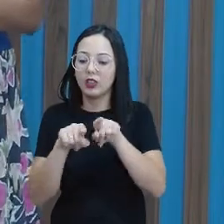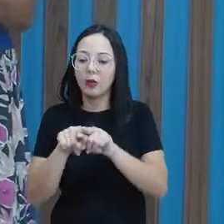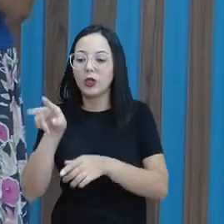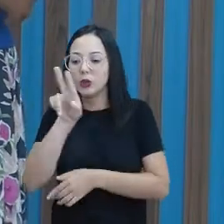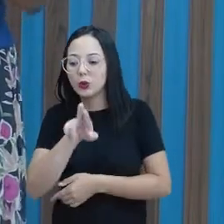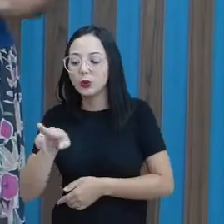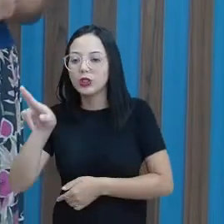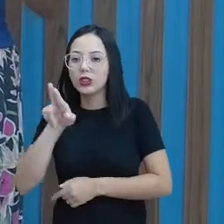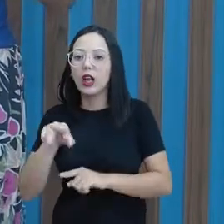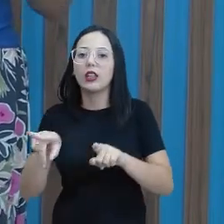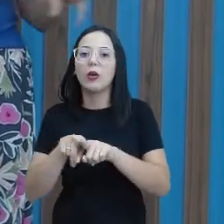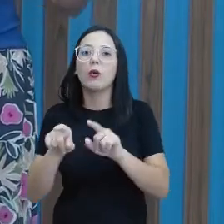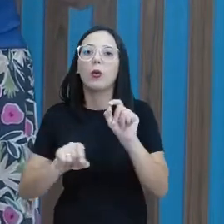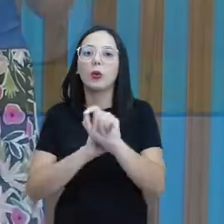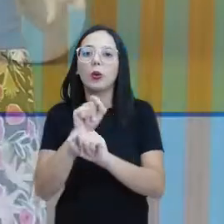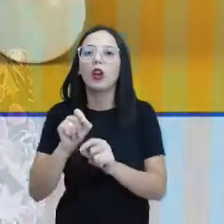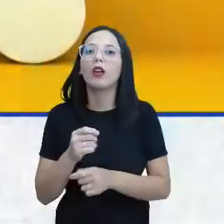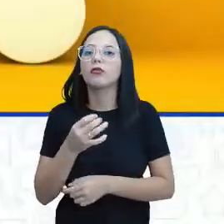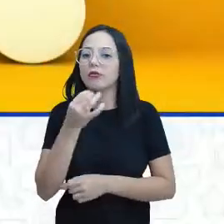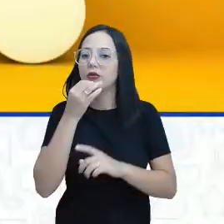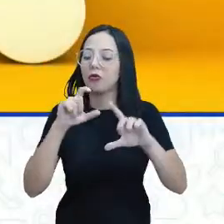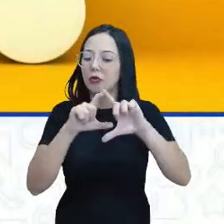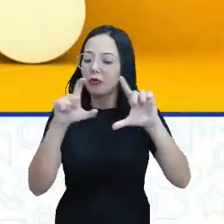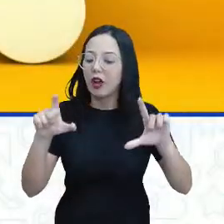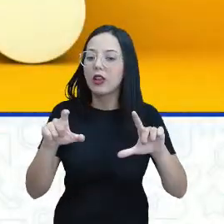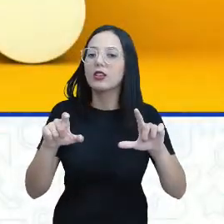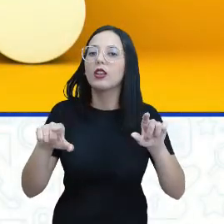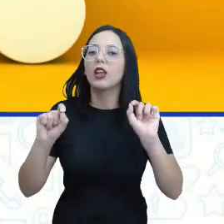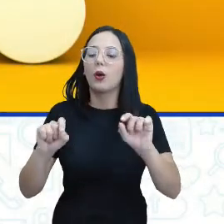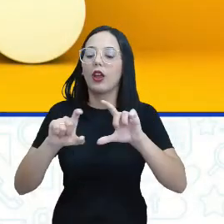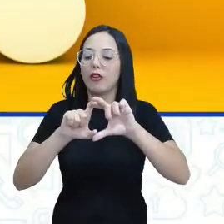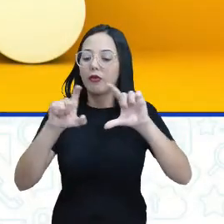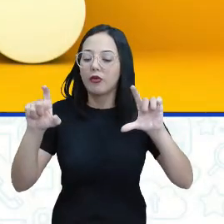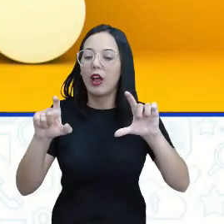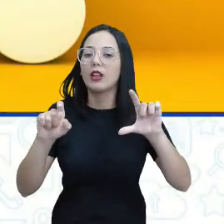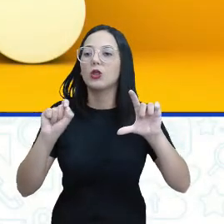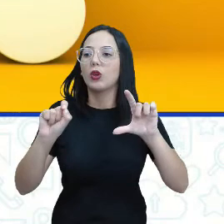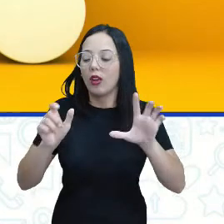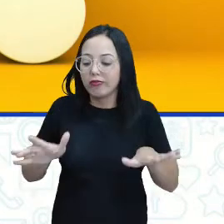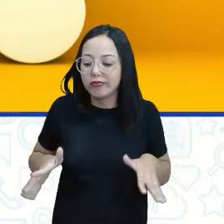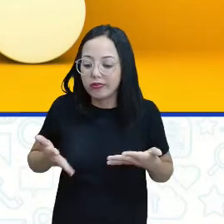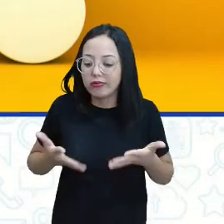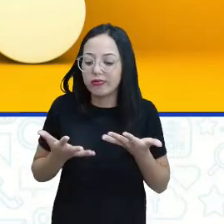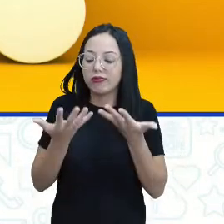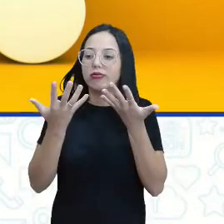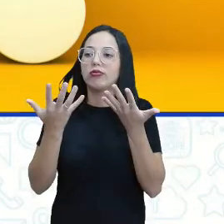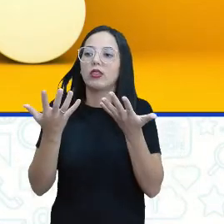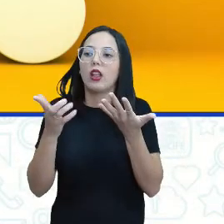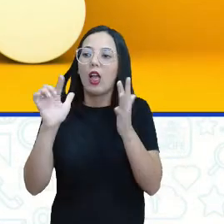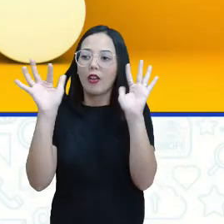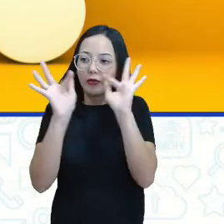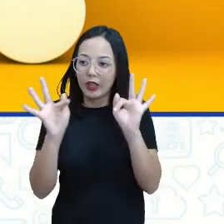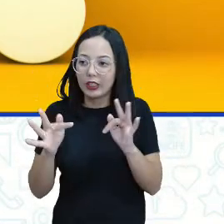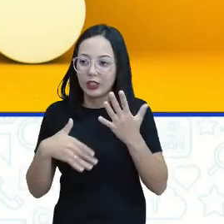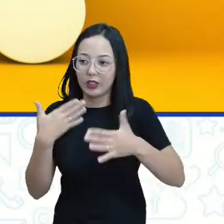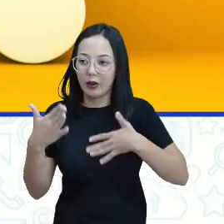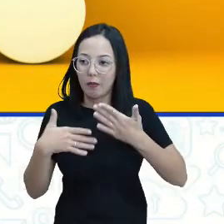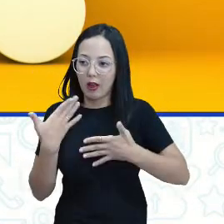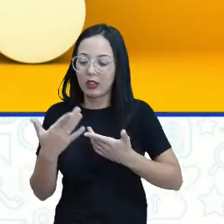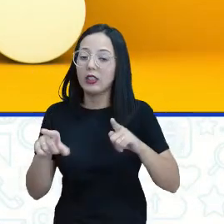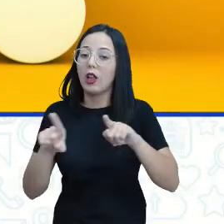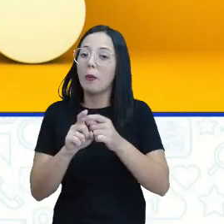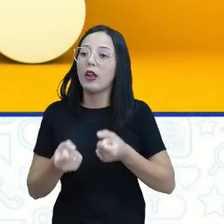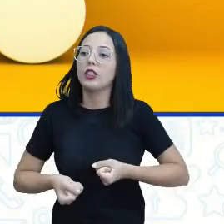após uma interjeição ou frase exclamativa, que é justamente essa frase, né, mais animada, digamos assim,